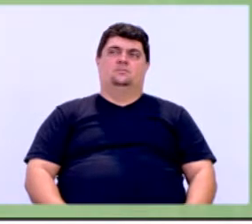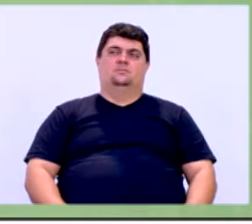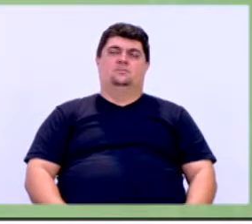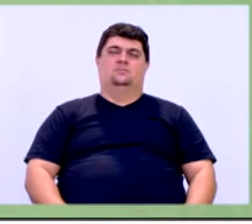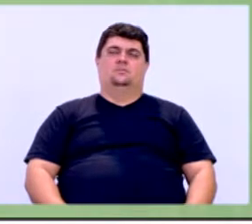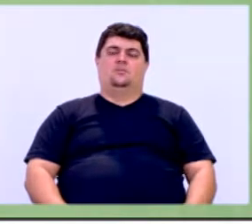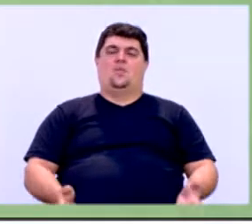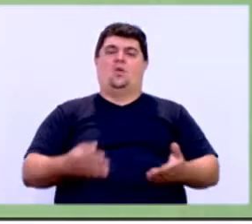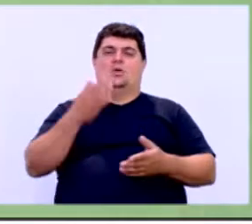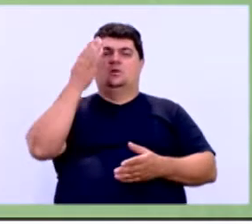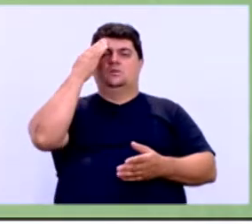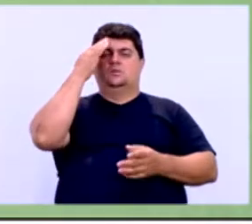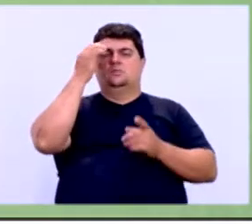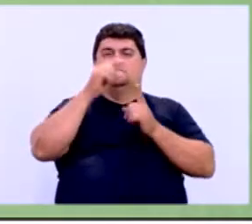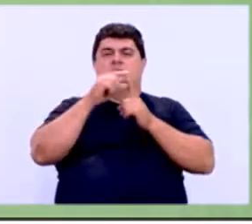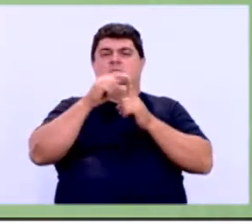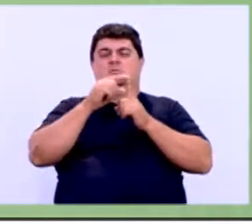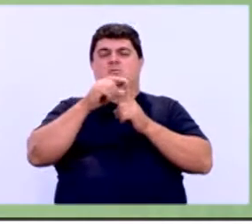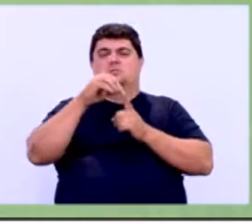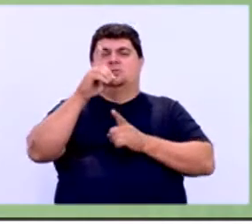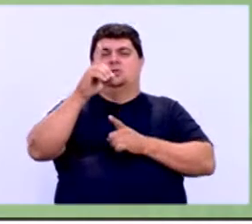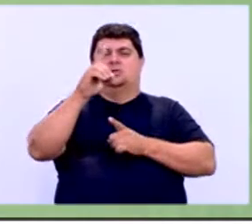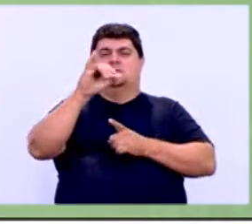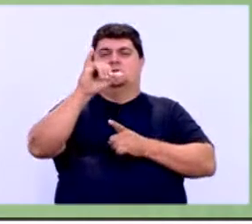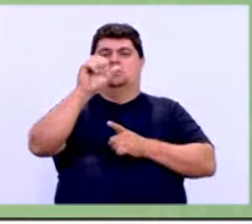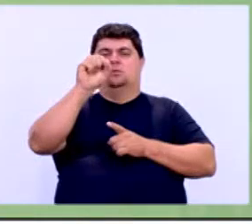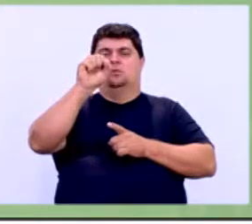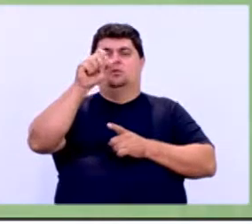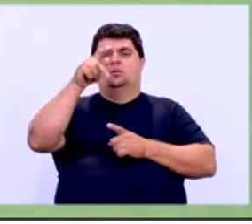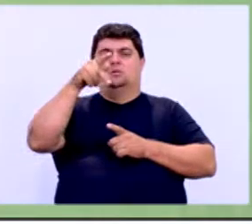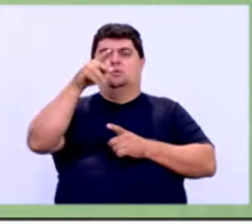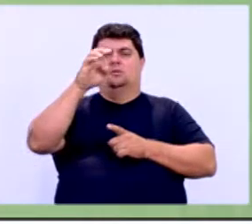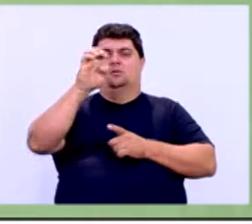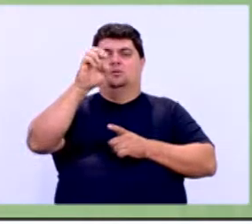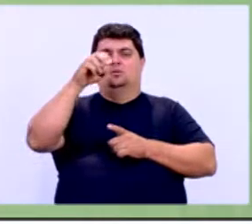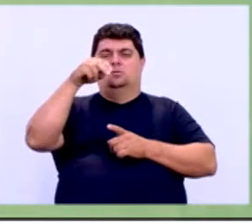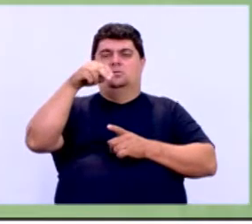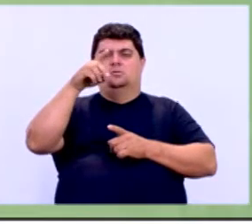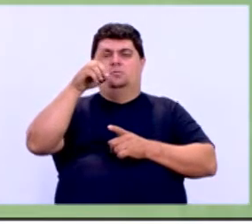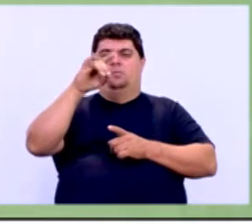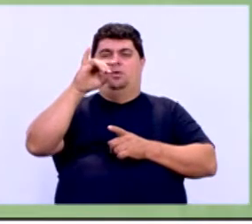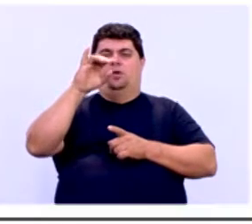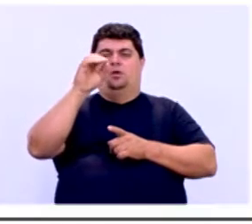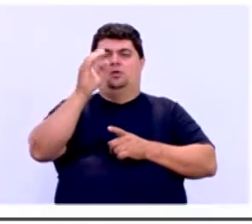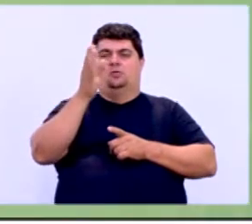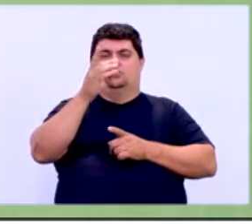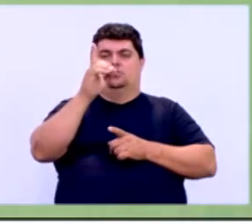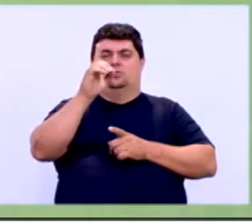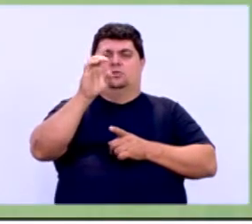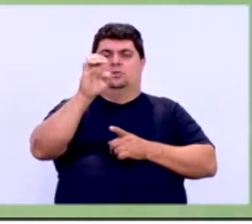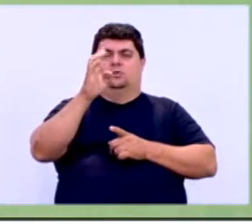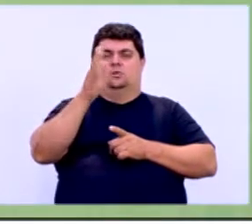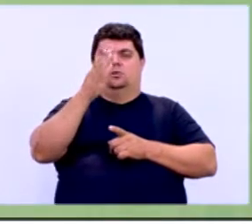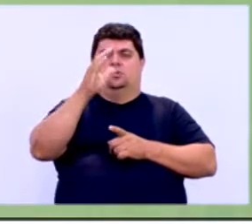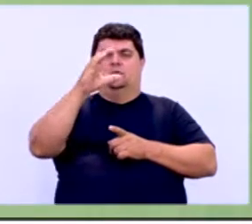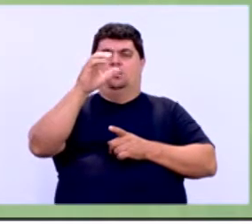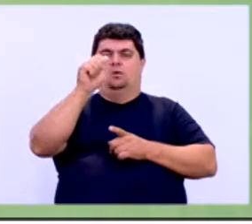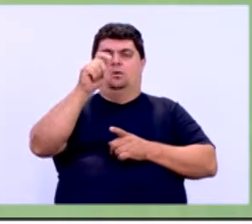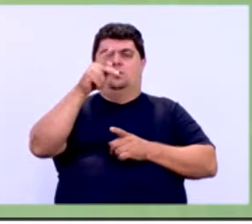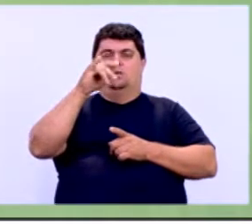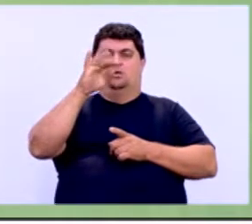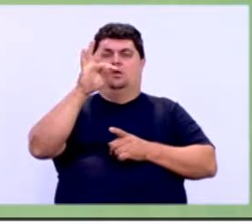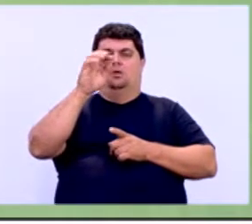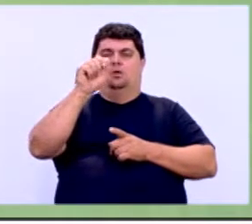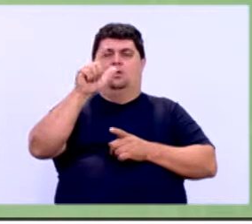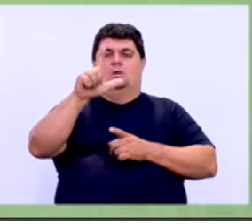Vamos entender agora acerca do dispêndio de capital. Esse dispêndio de capital, né, ele é relacionado